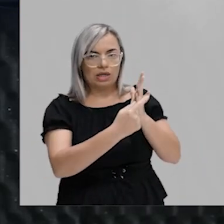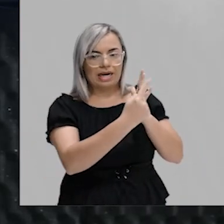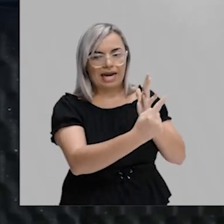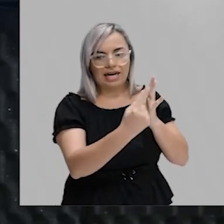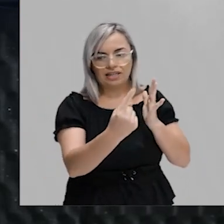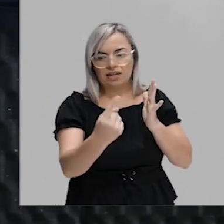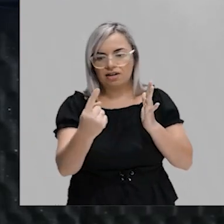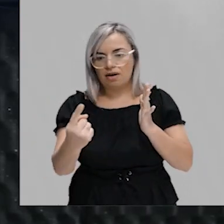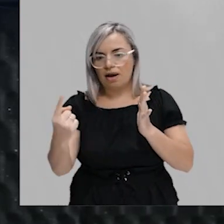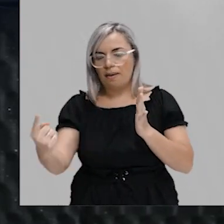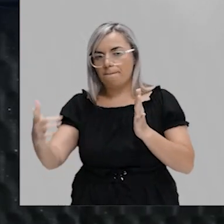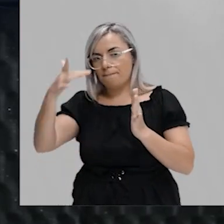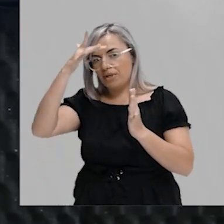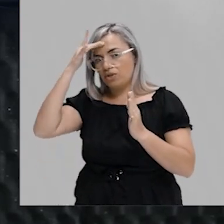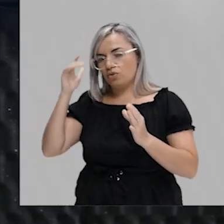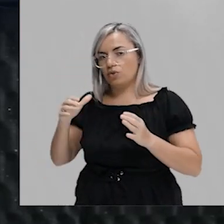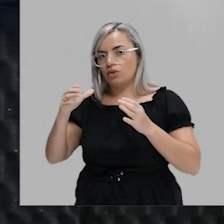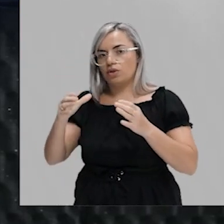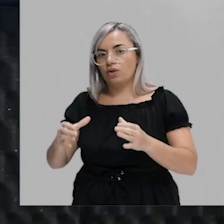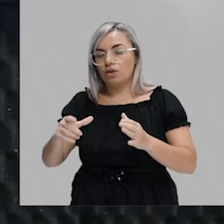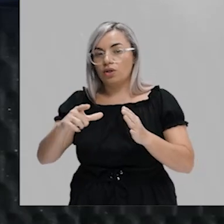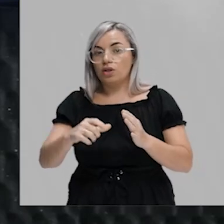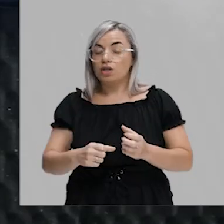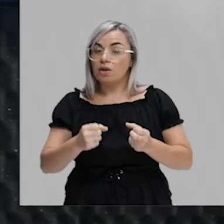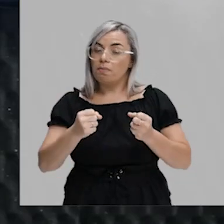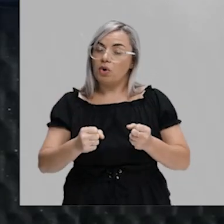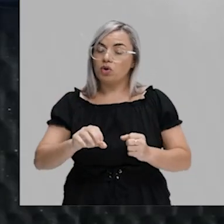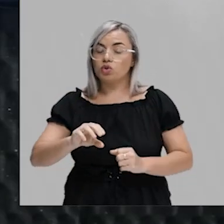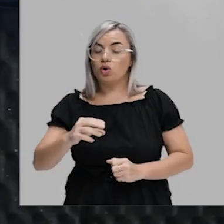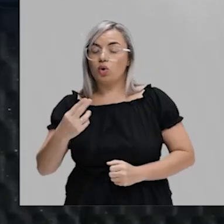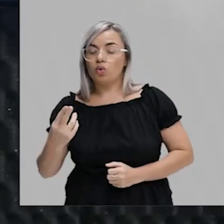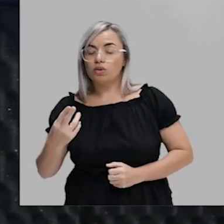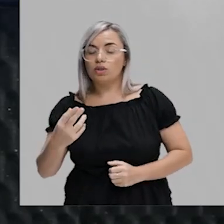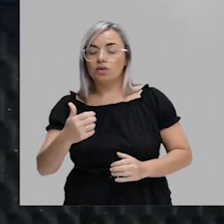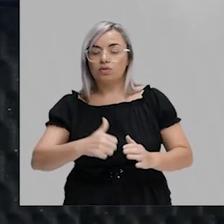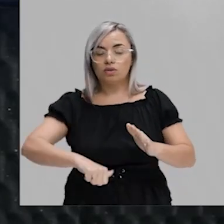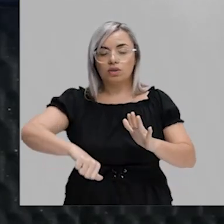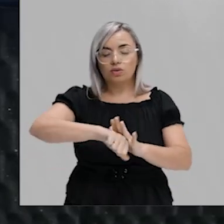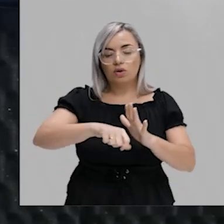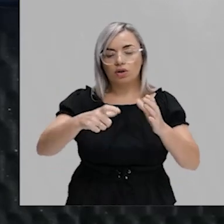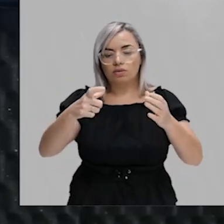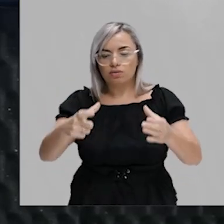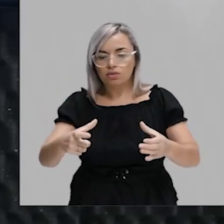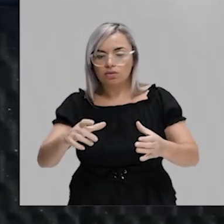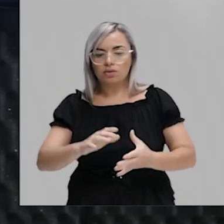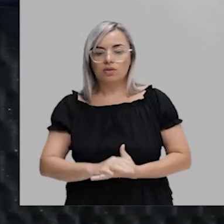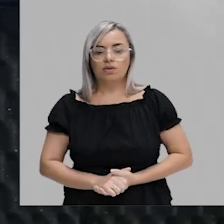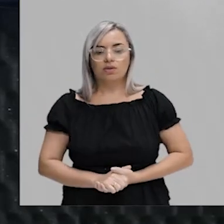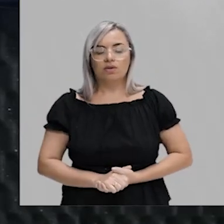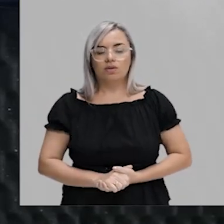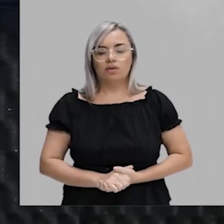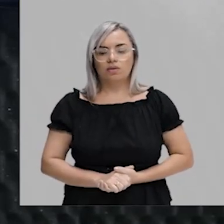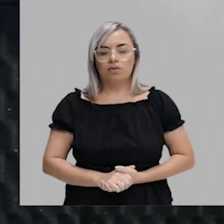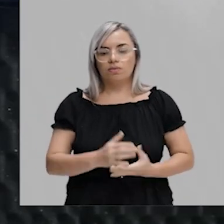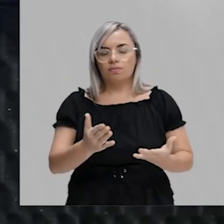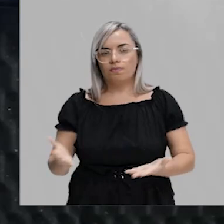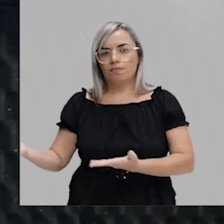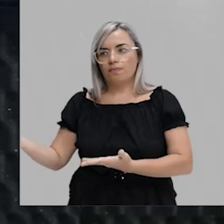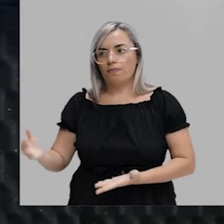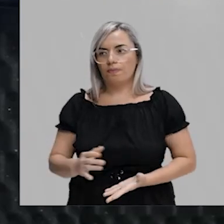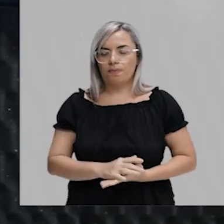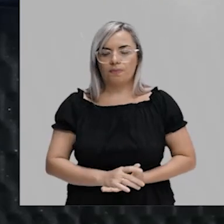amostra. E aí a gente tem esse resultado aqui. Veja, essa amostra, ó, esse códigozinho aqui que vocês estão